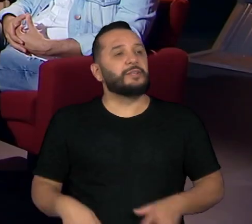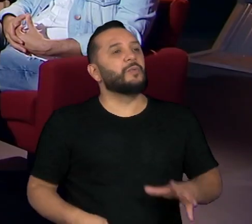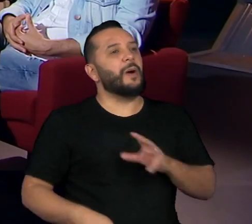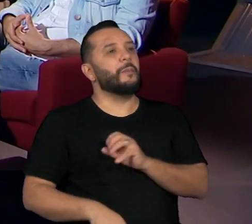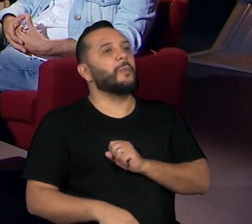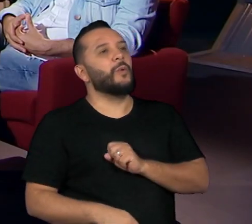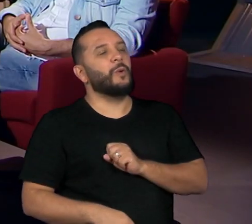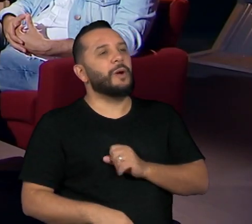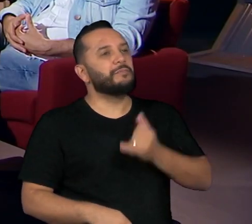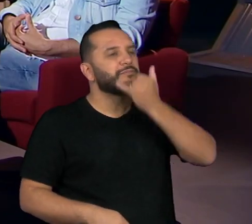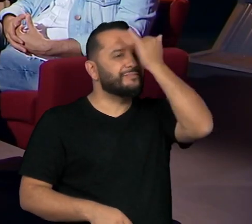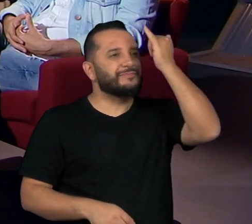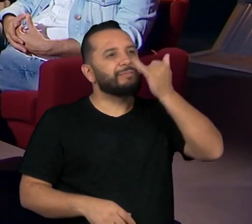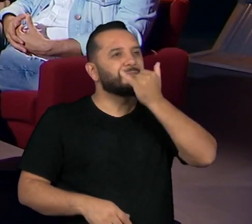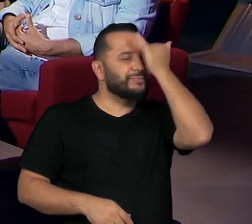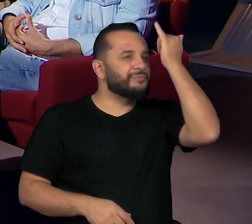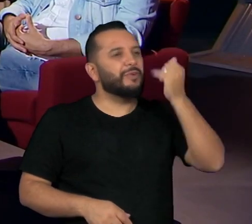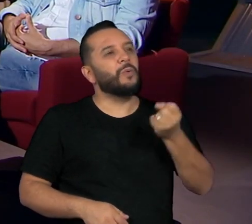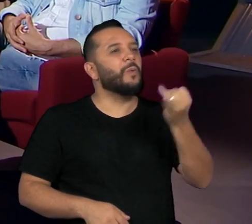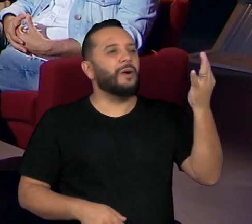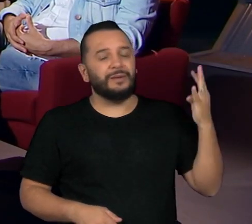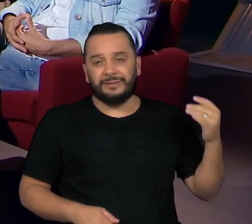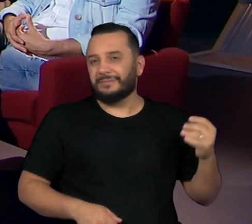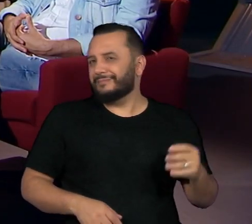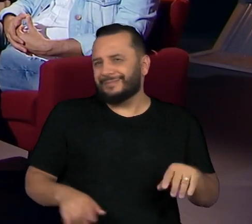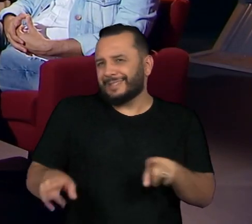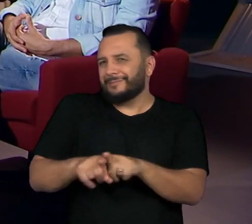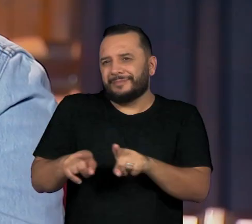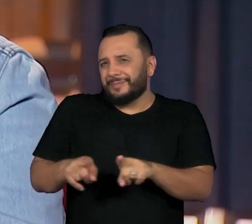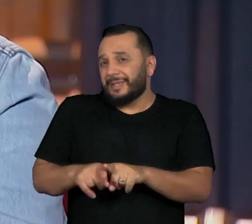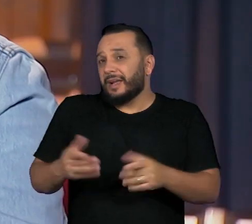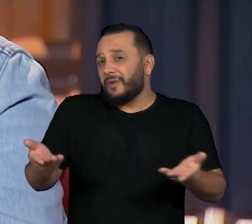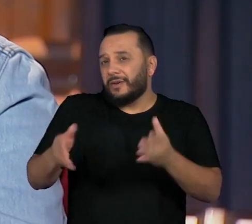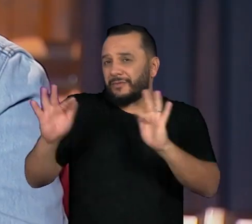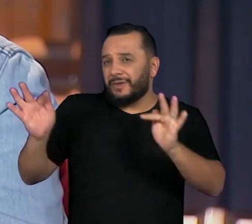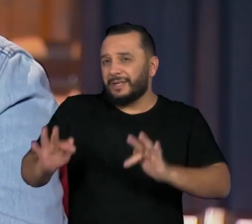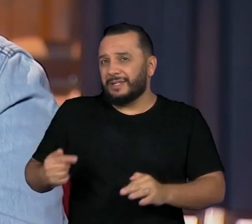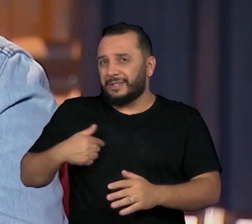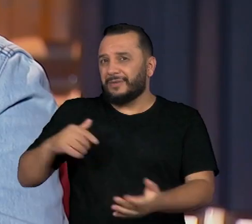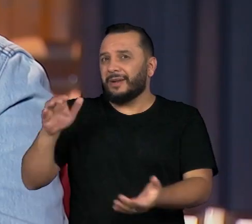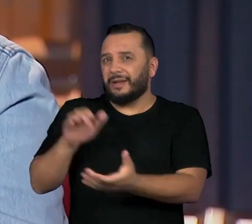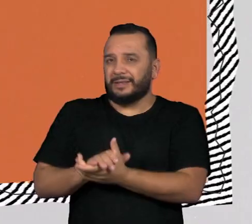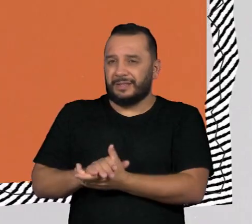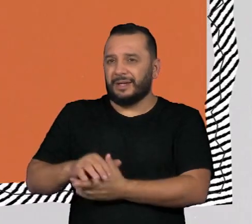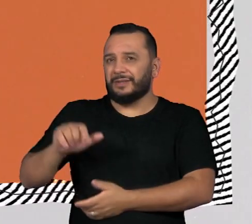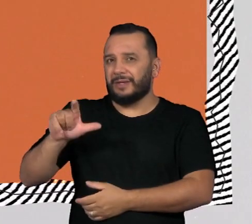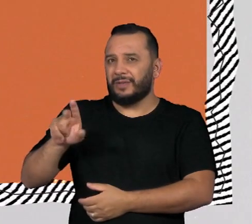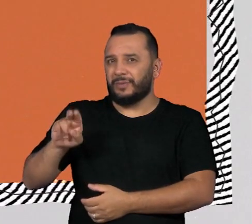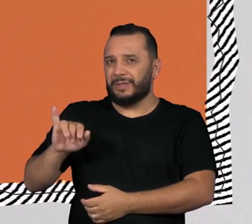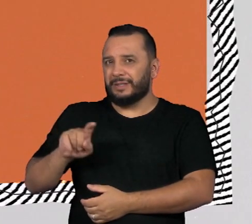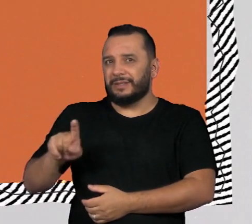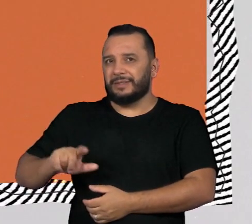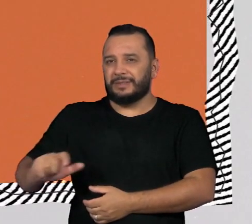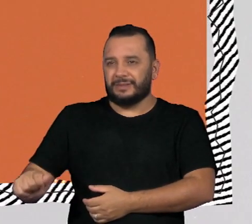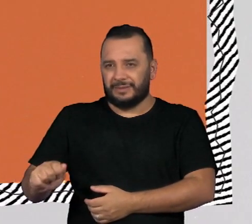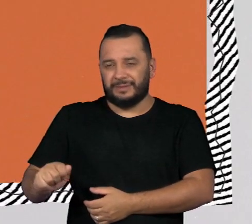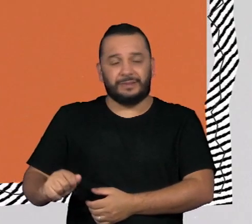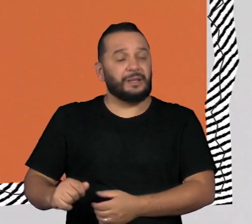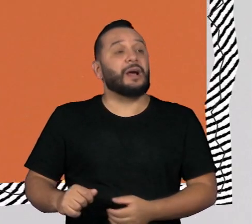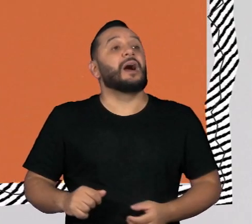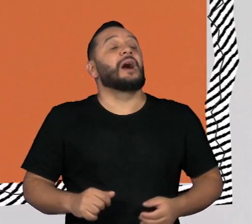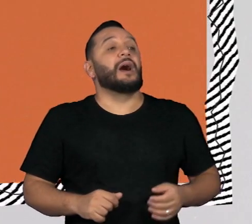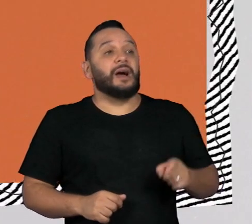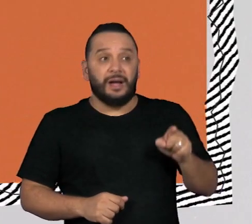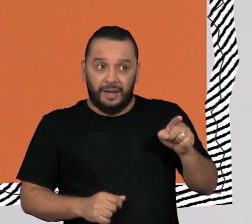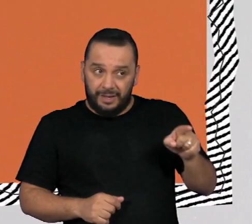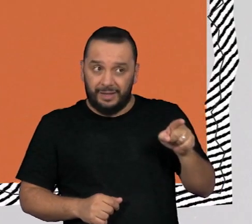Também, também. Mas estou muito feliz, estou muito bem casado, minha companheira maravilhosa, Luísa. Vamos falar da Luísa. Vegana. Agora eu entendi